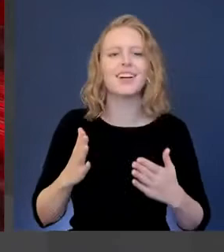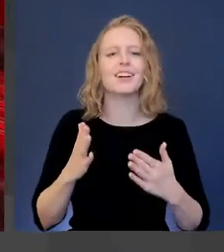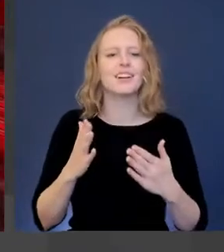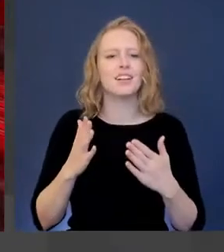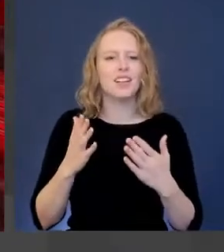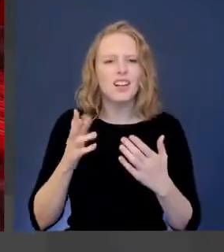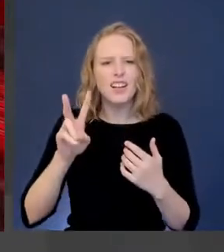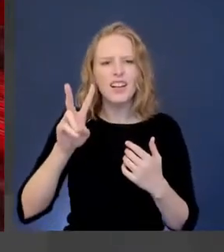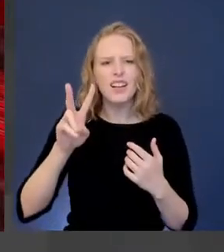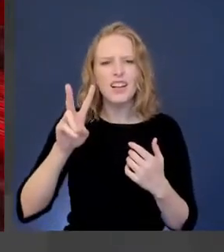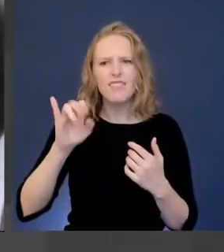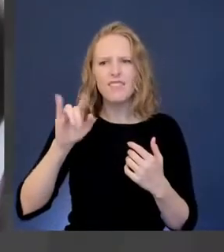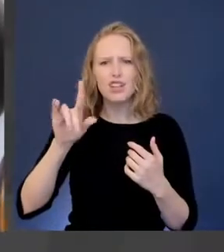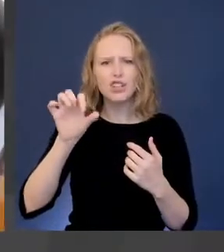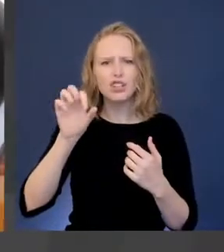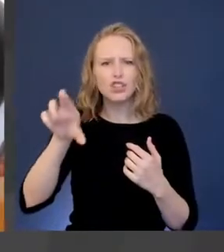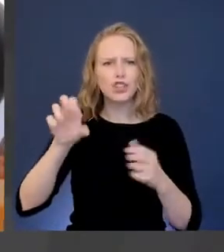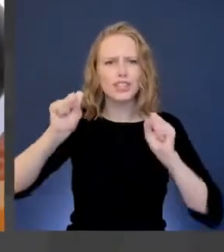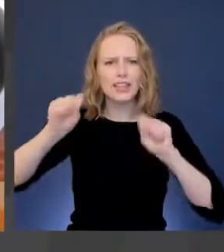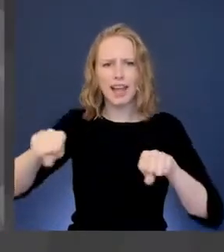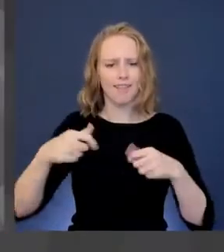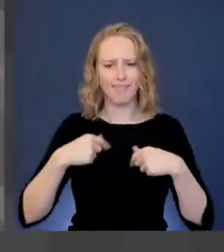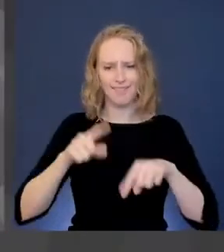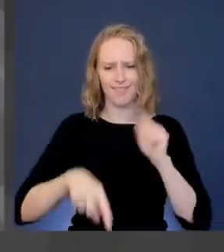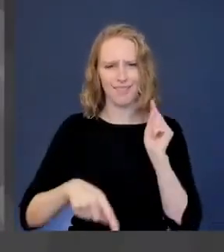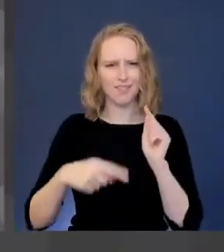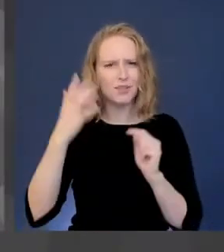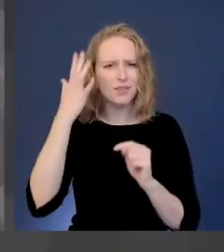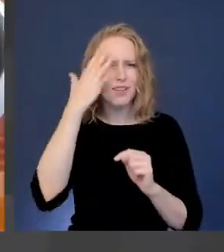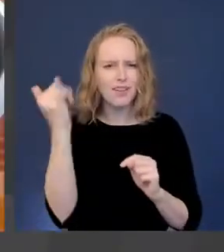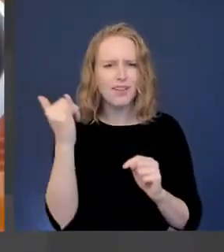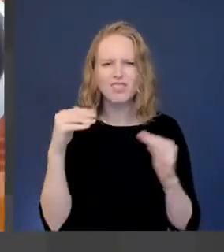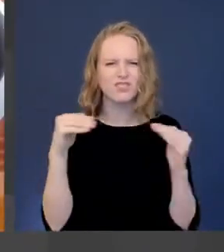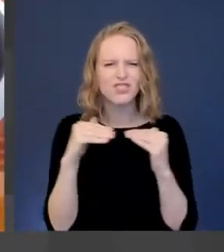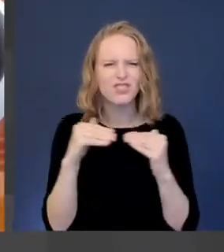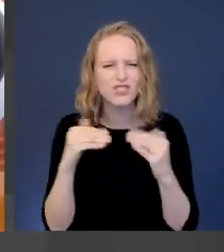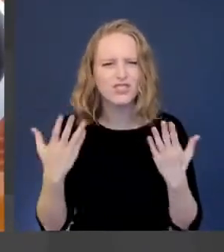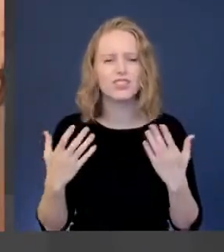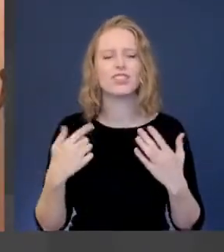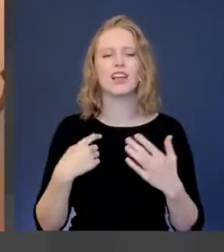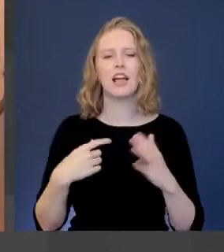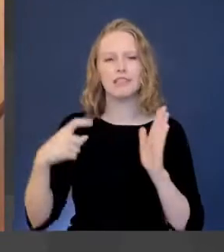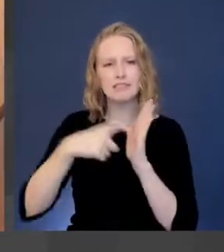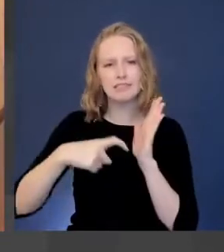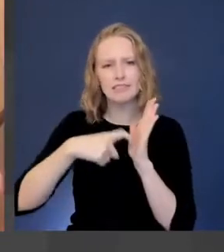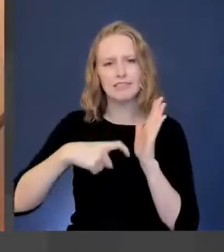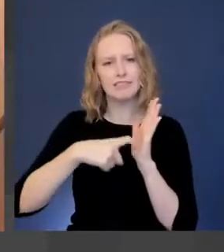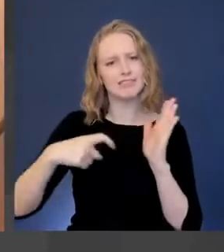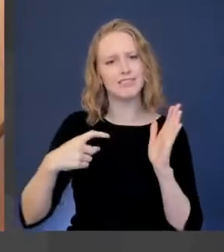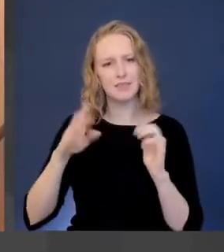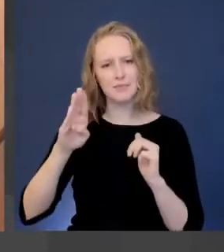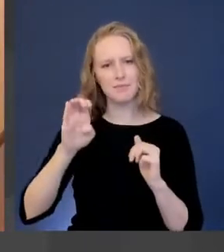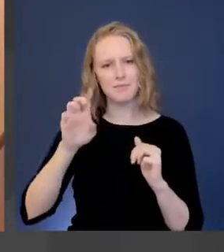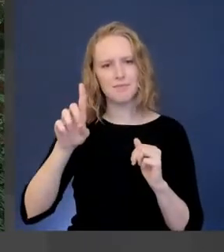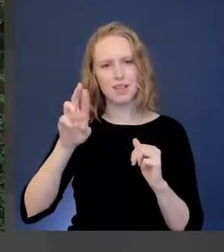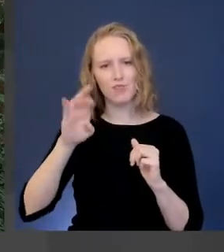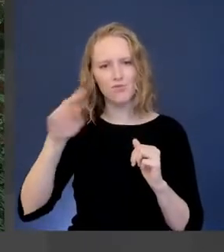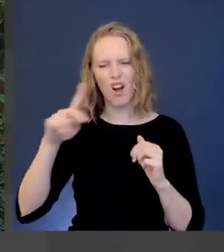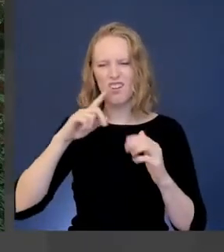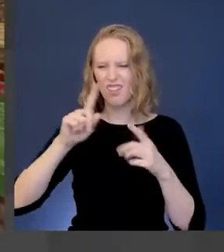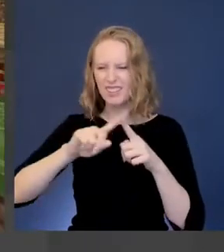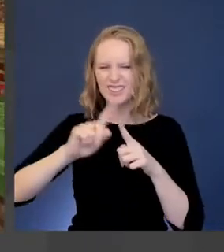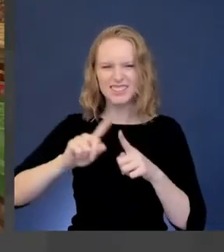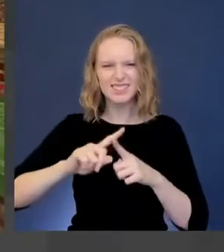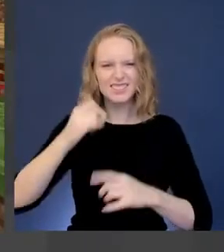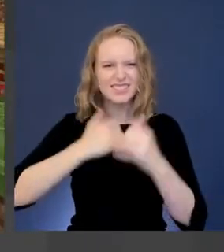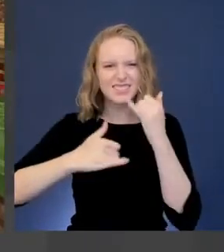e eu não posso dormir no Nether? E até mesmo, obviamente, quebraram a Bedrock. Eu ainda não aprendi. Eu tô tentando entender isso há alguns meses. Mas com o tempo a